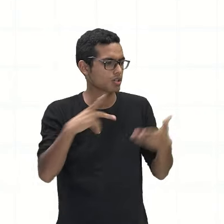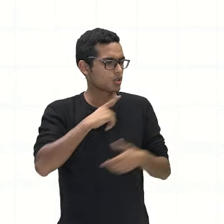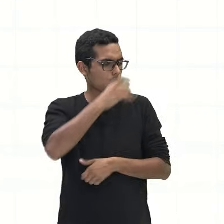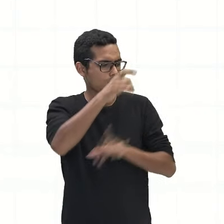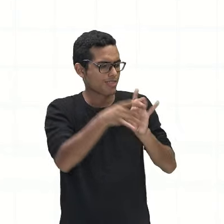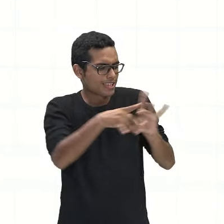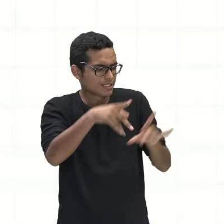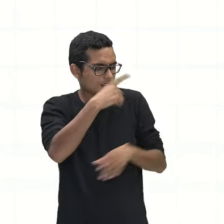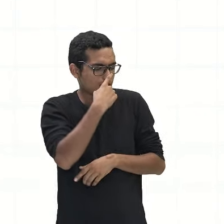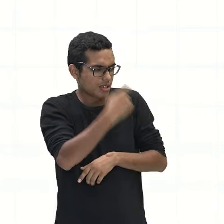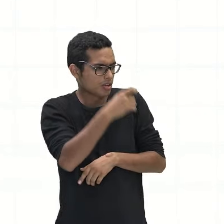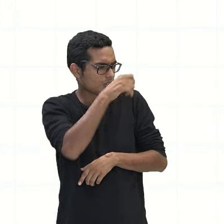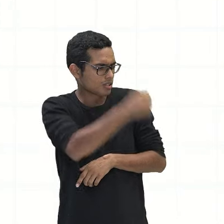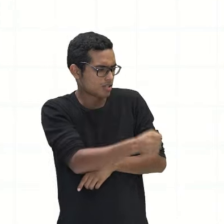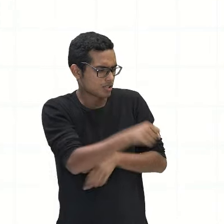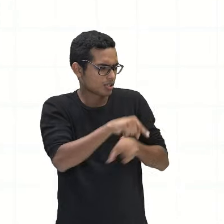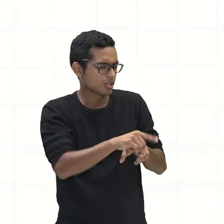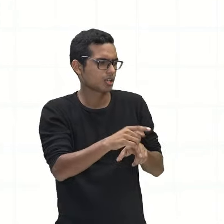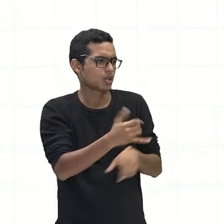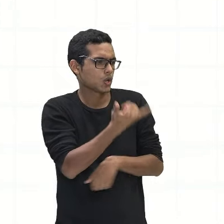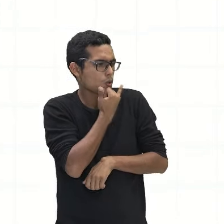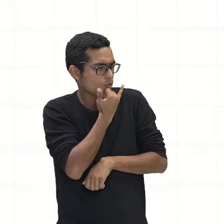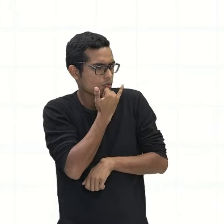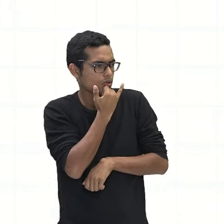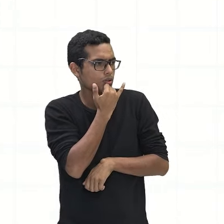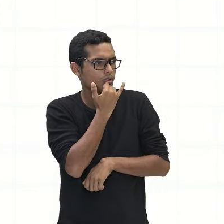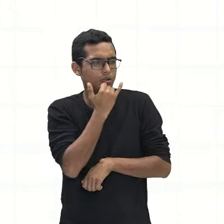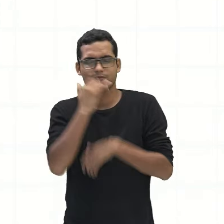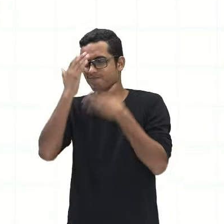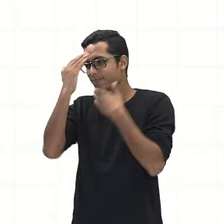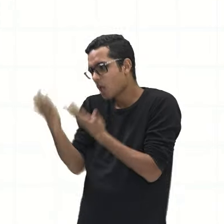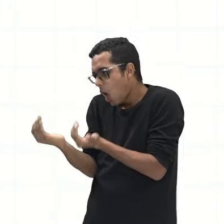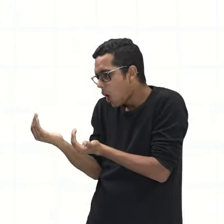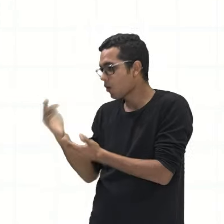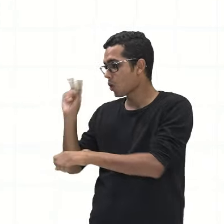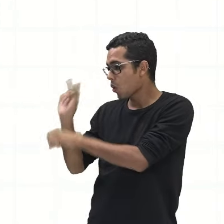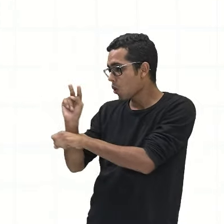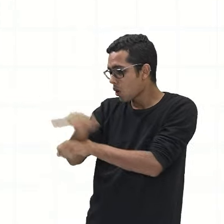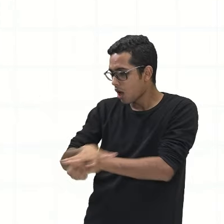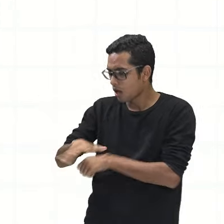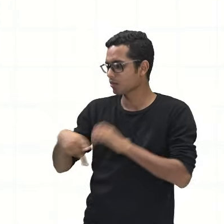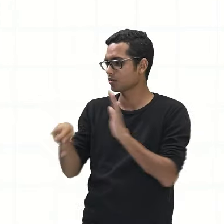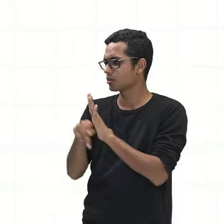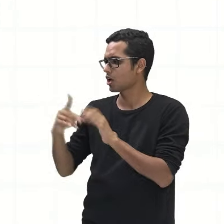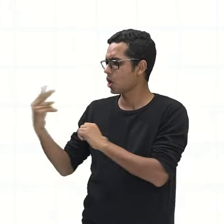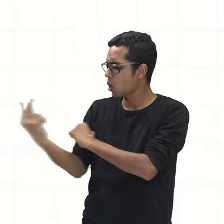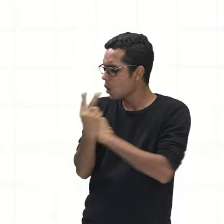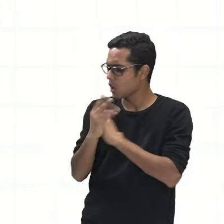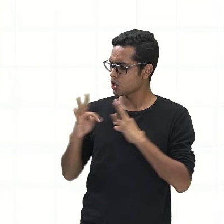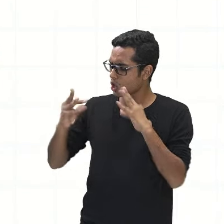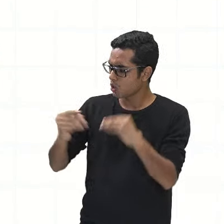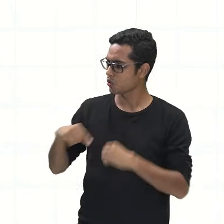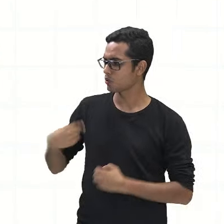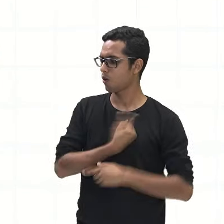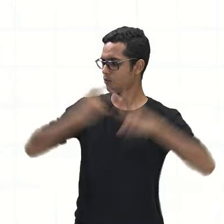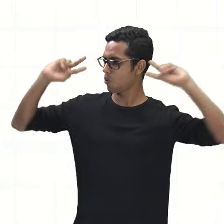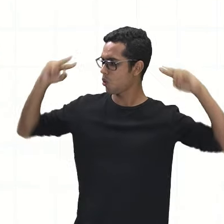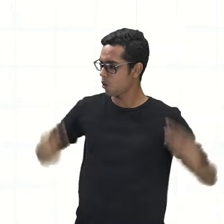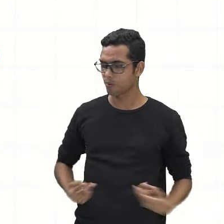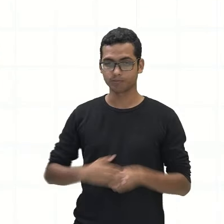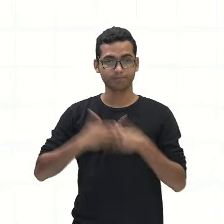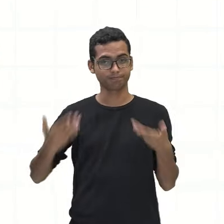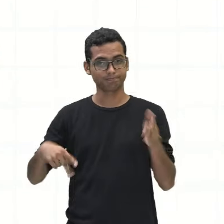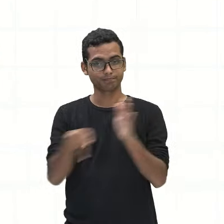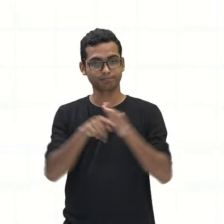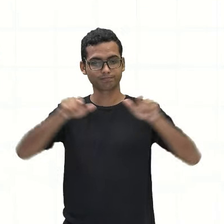agora. Obrigado, jovem. Cuidar do nosso espaço é cuidar de todos nós. Aí termina aqui com uma cadeira, um banco limpo, que